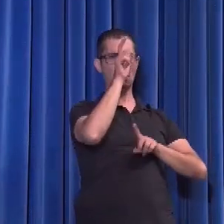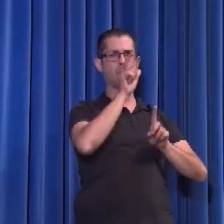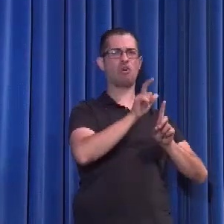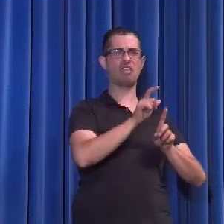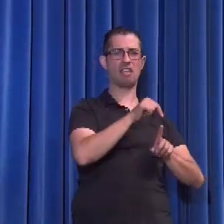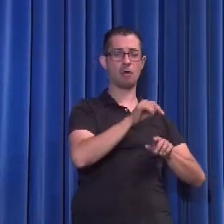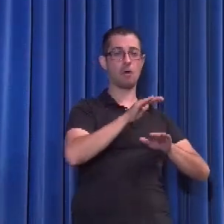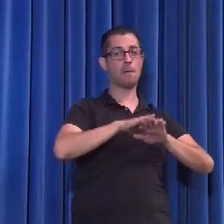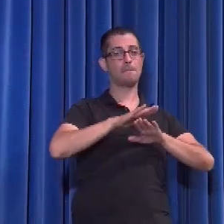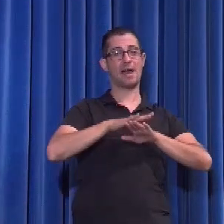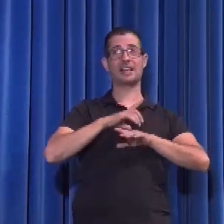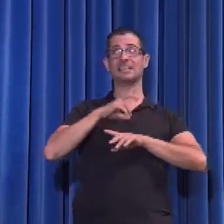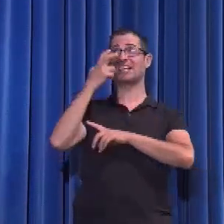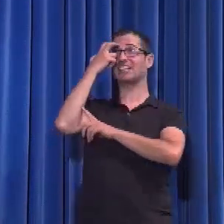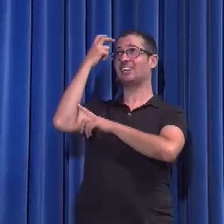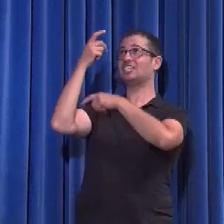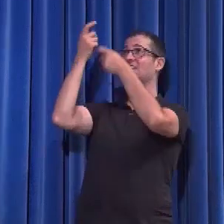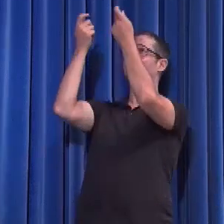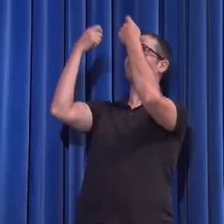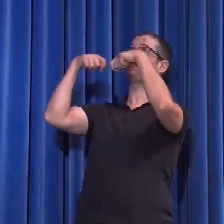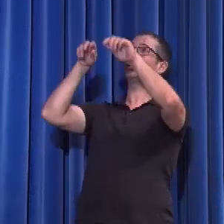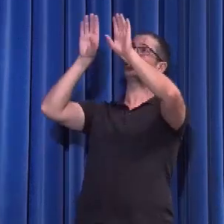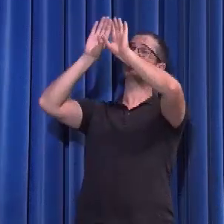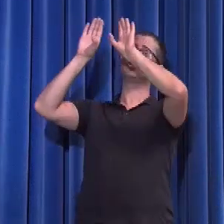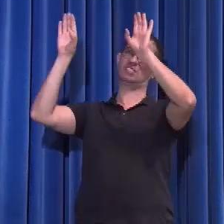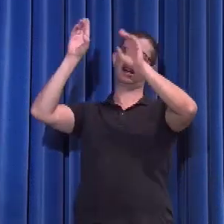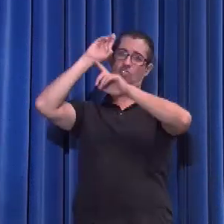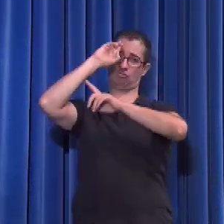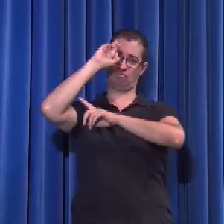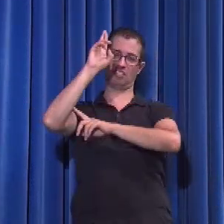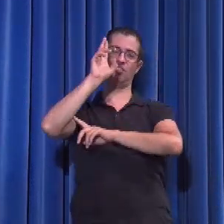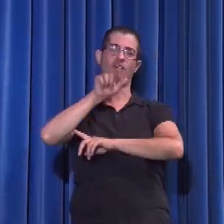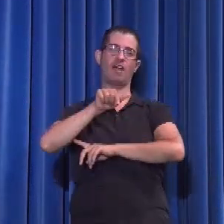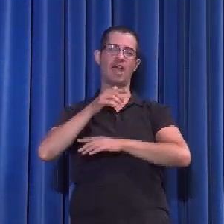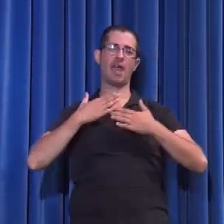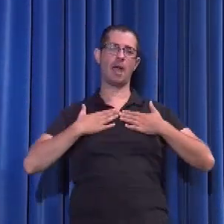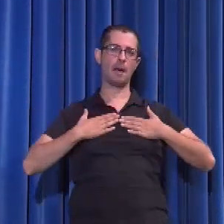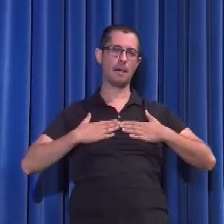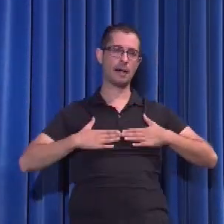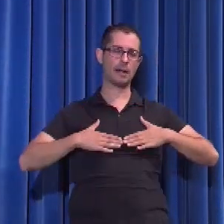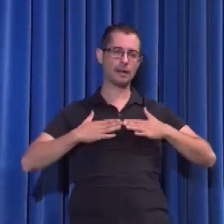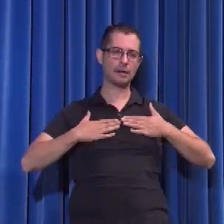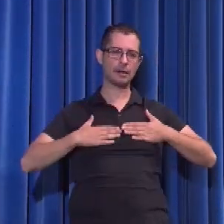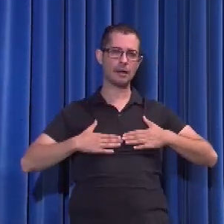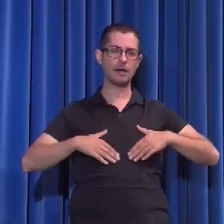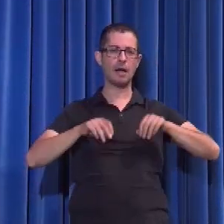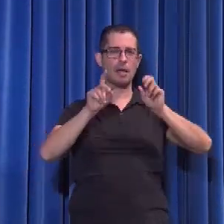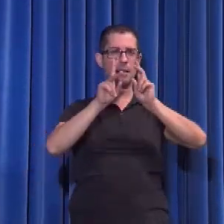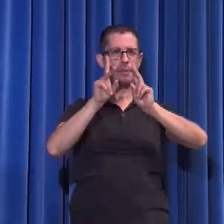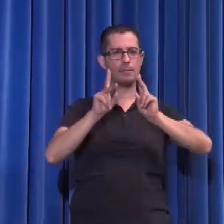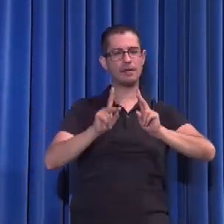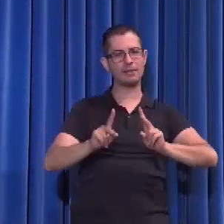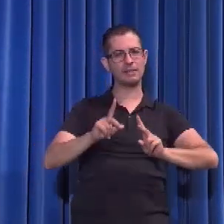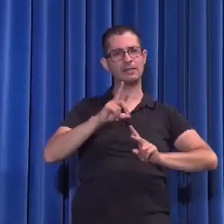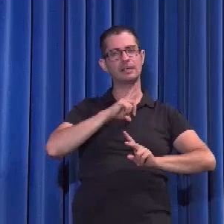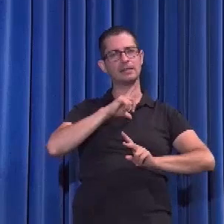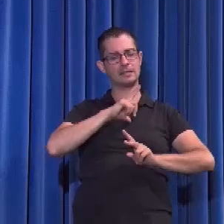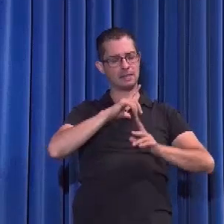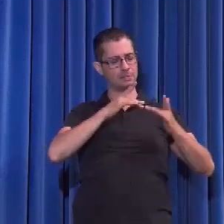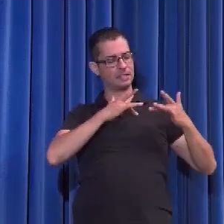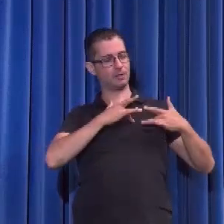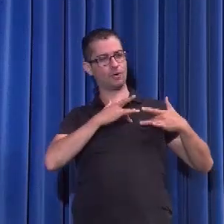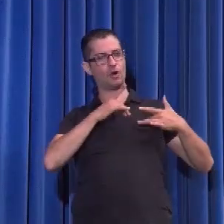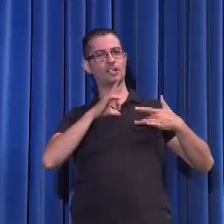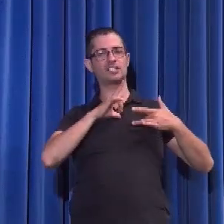sabedoria que vem do Senhor, ela é pacífica. Ela é tratável, é plena de misericórdia, de bons